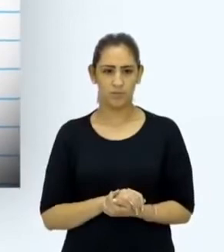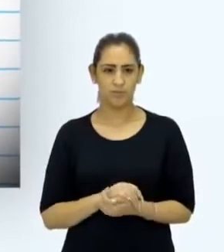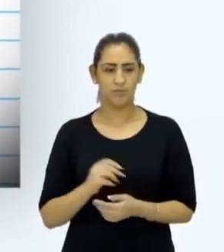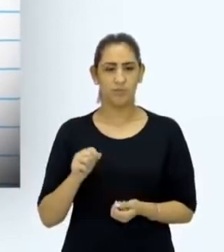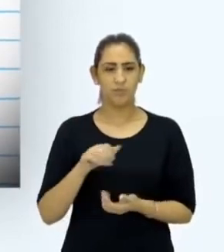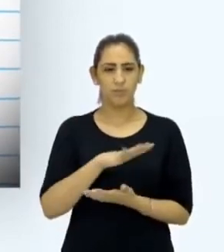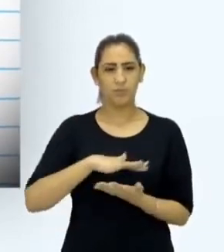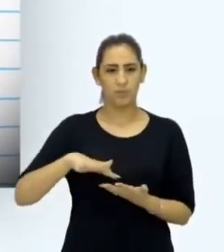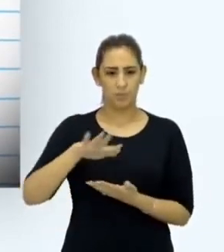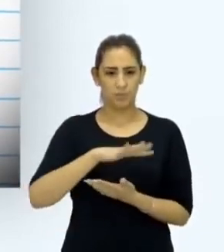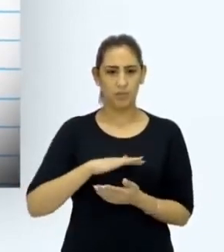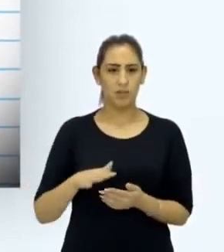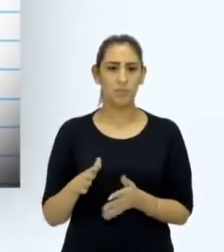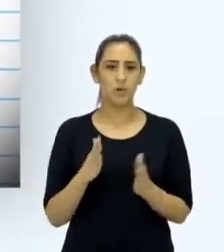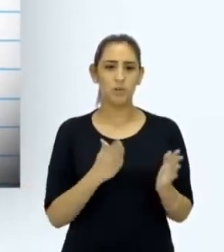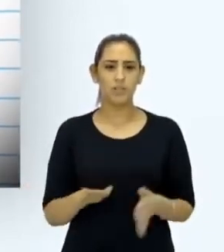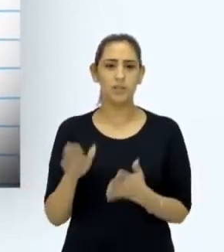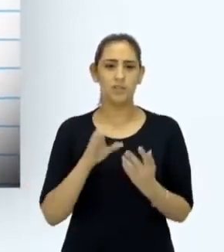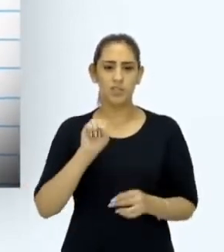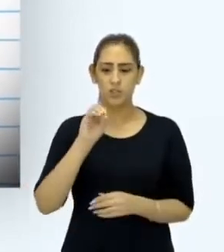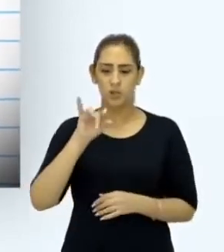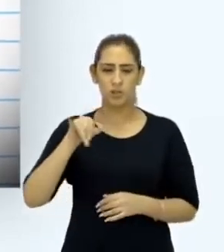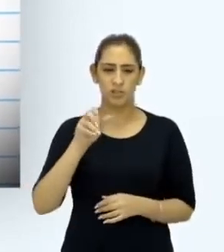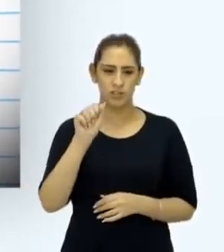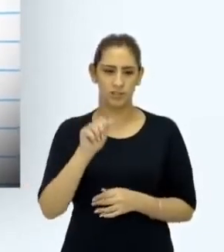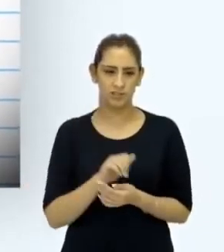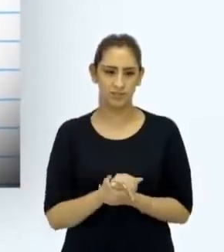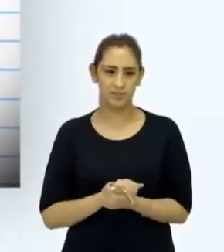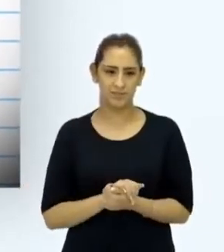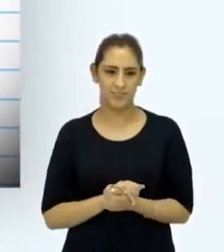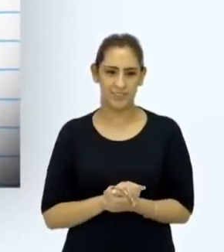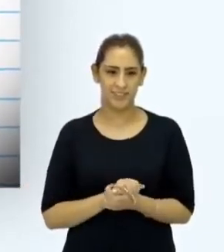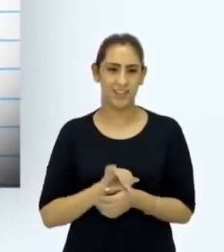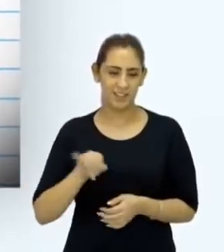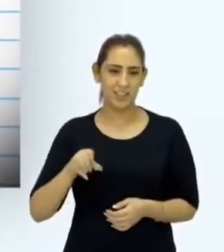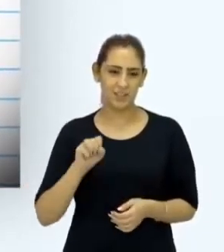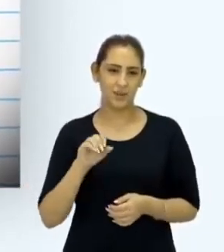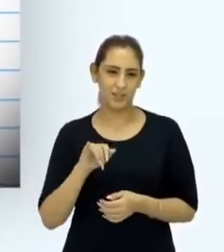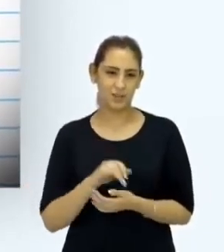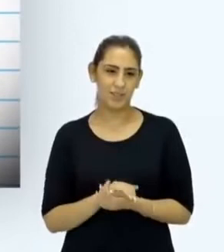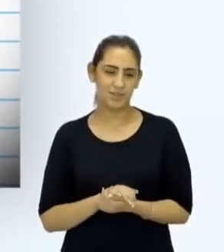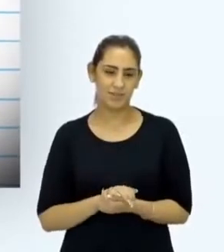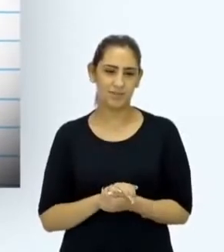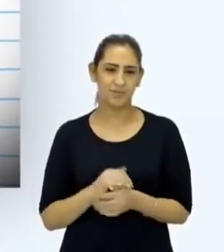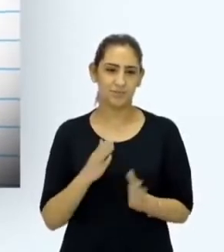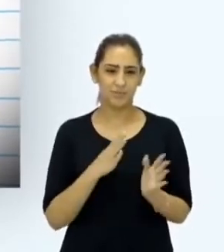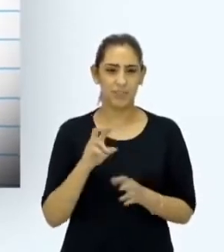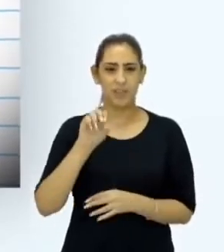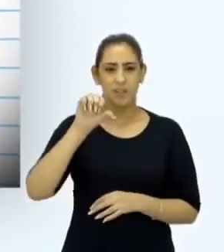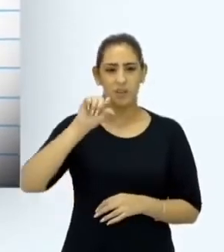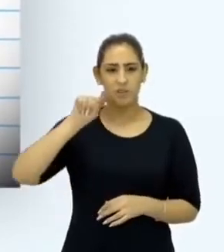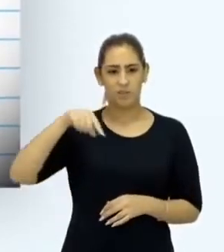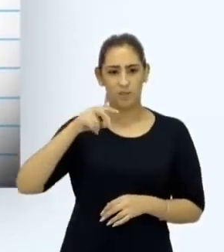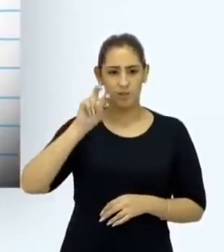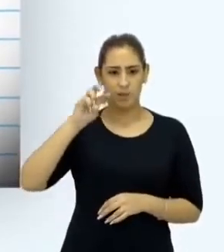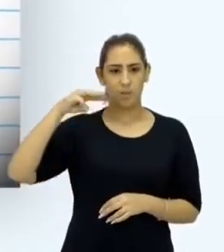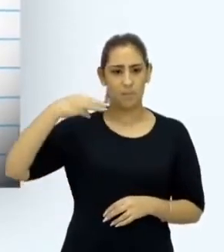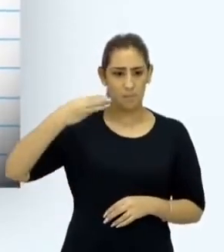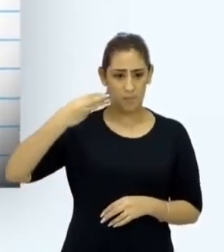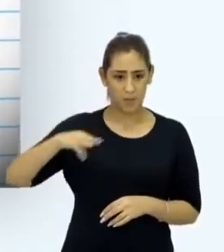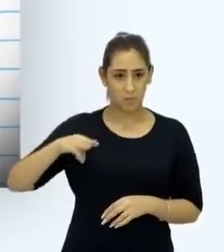passaram, respectivamente, de cerca de 9,5 milhões de hectares e 21,5 milhões de toneladas